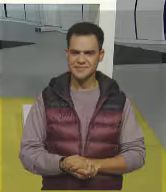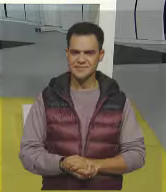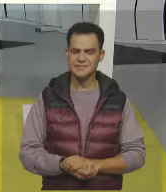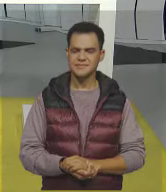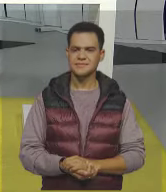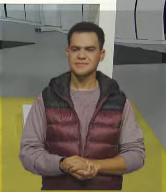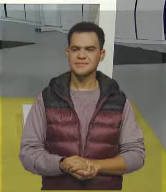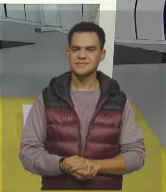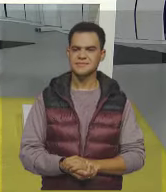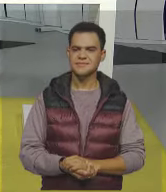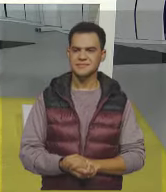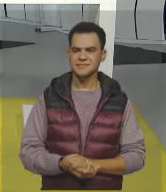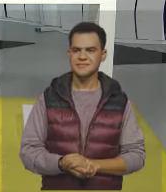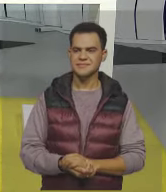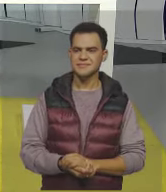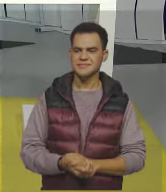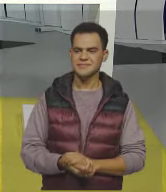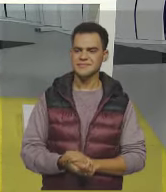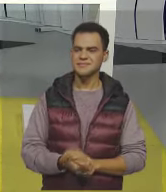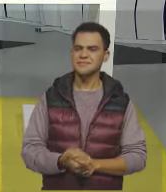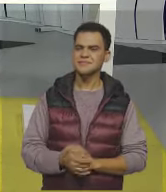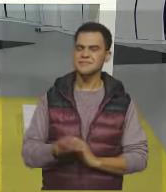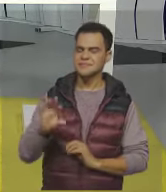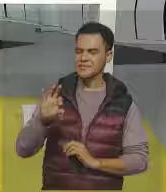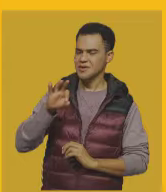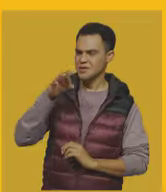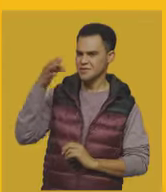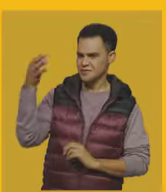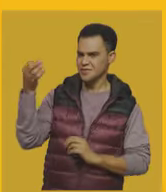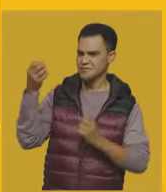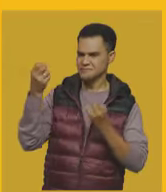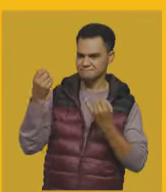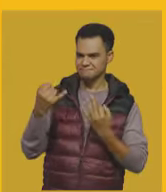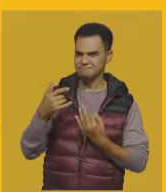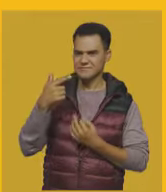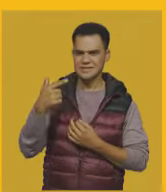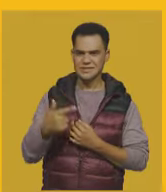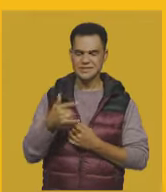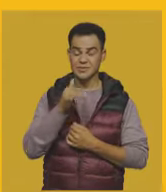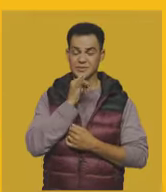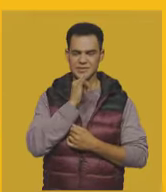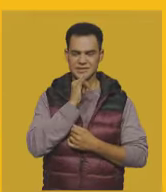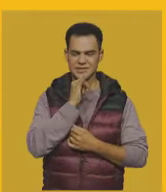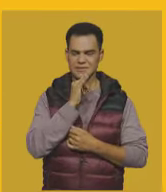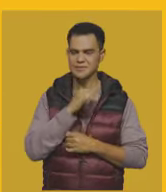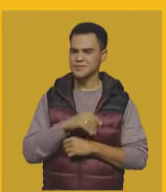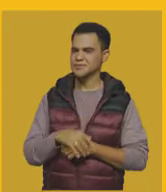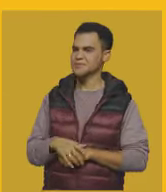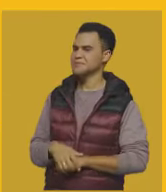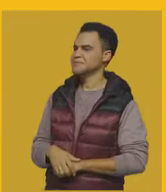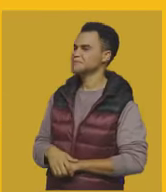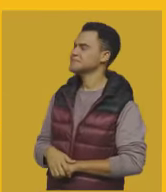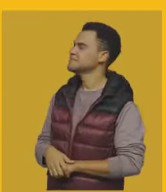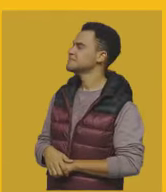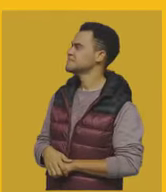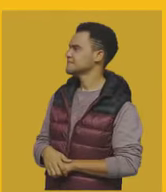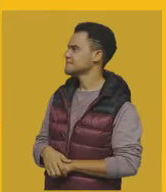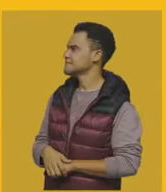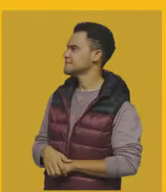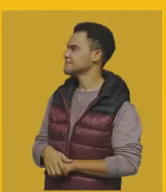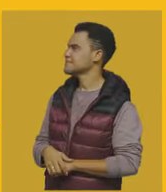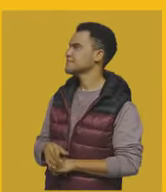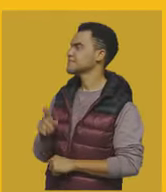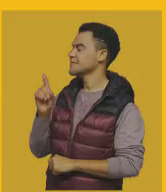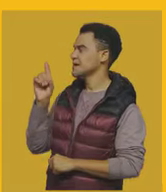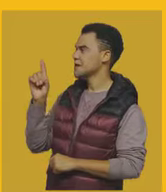Eu vou pôr a folha em branco aqui, que eu vou fazer igual no nosso primeiro exercício. Eu tenho um circuito misto,